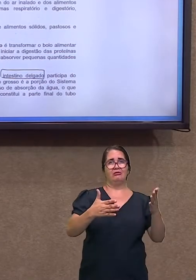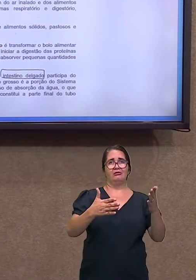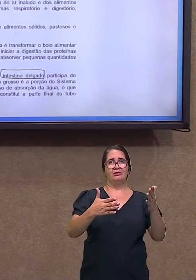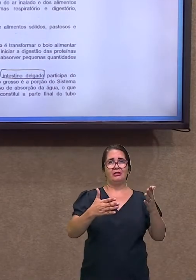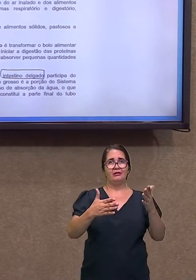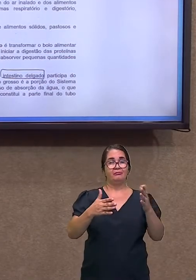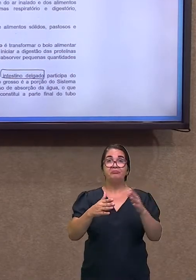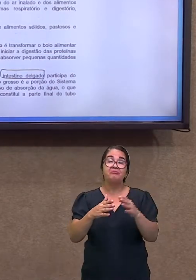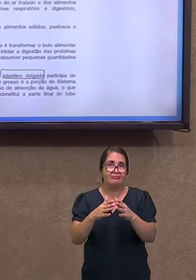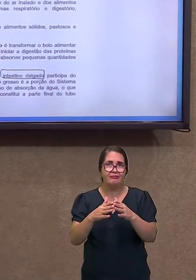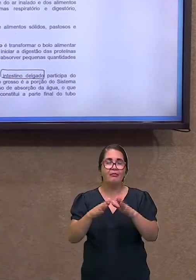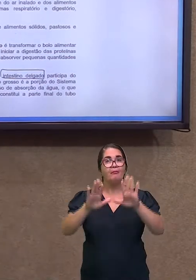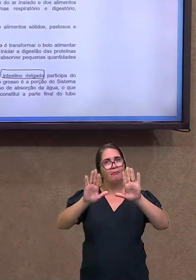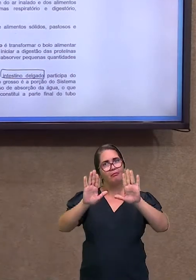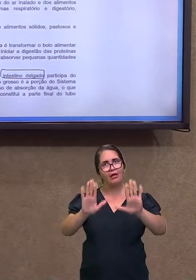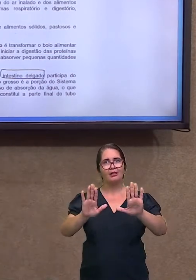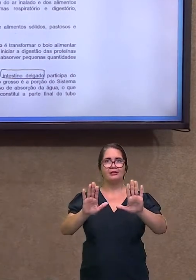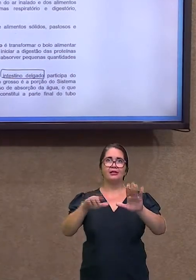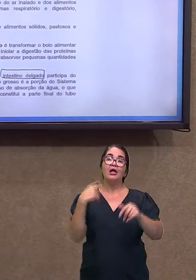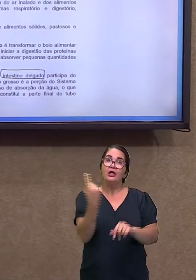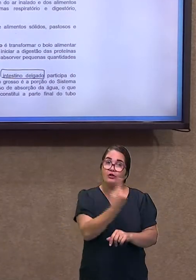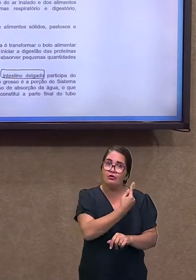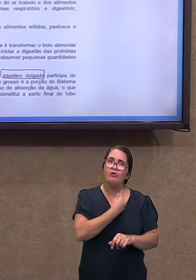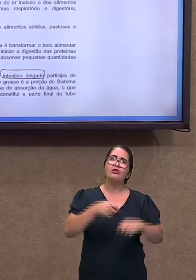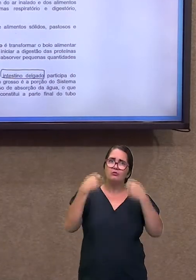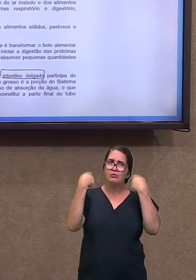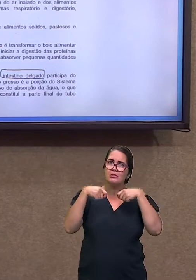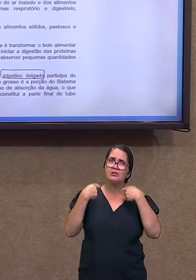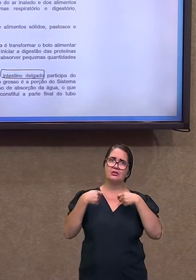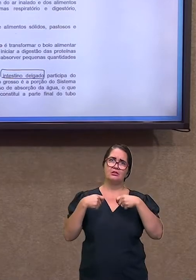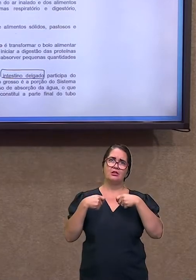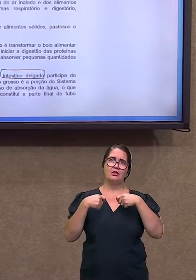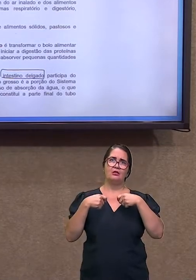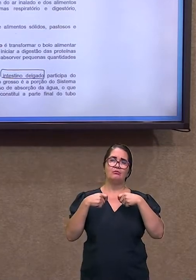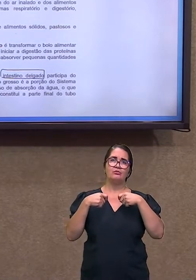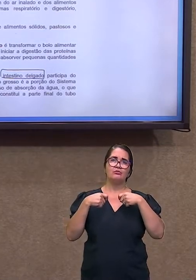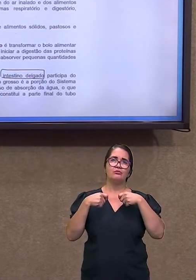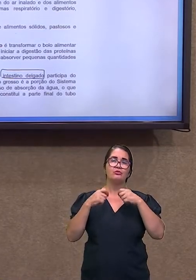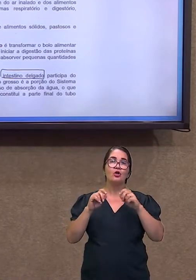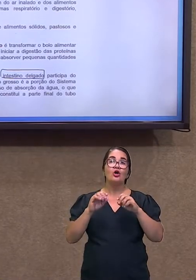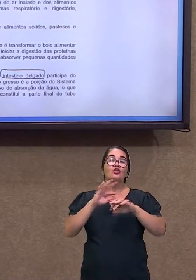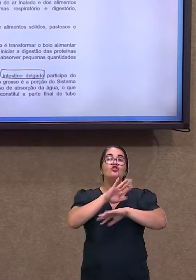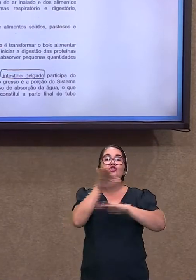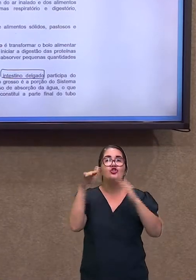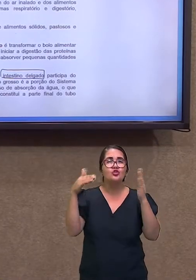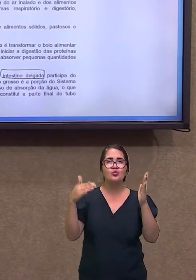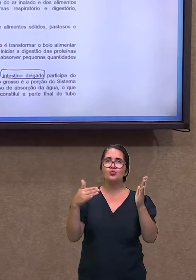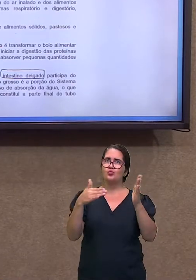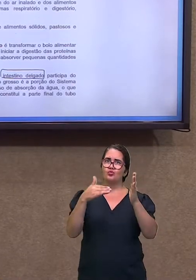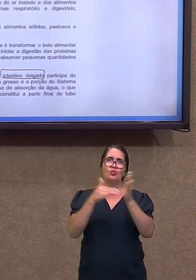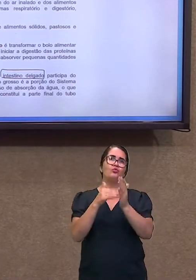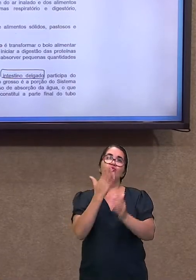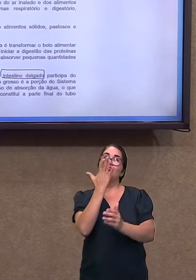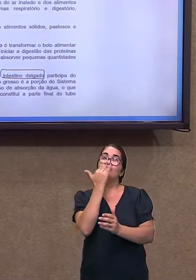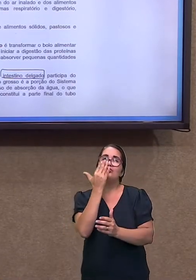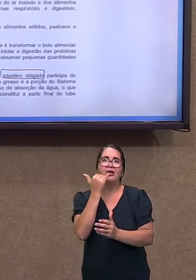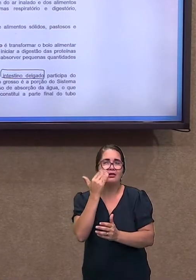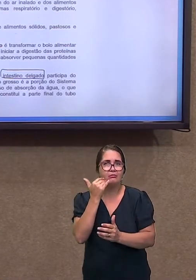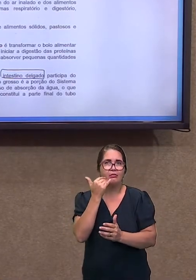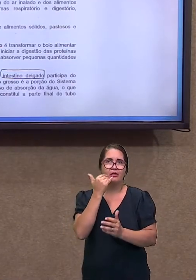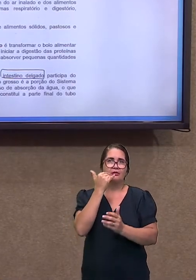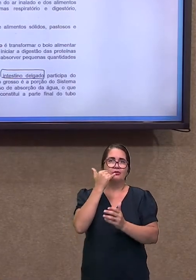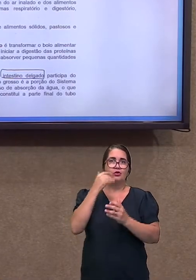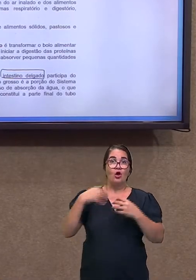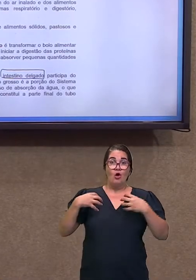organismo precisa, a absorção aqui, ela tem para o seu organismo ter equilíbrio, ter uma